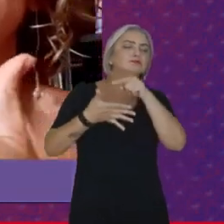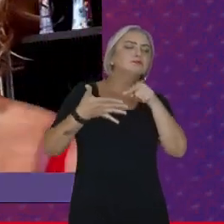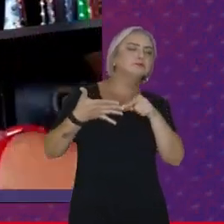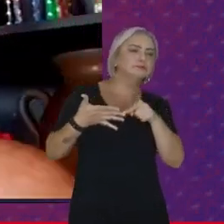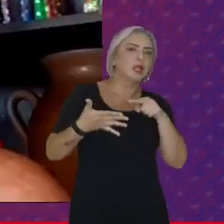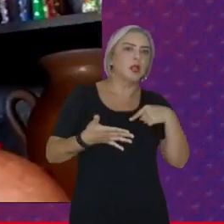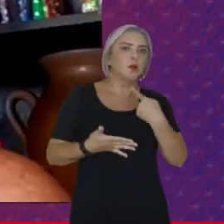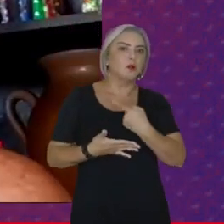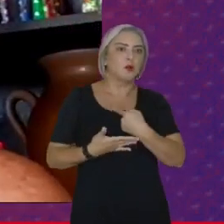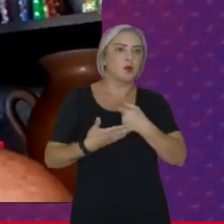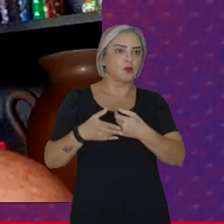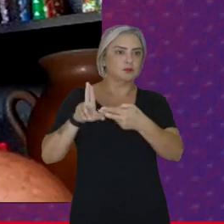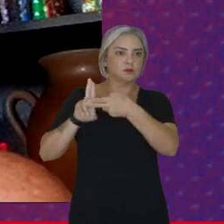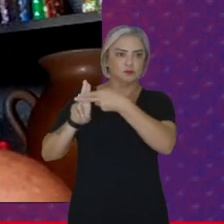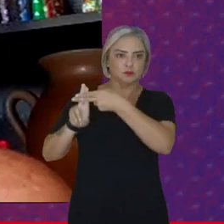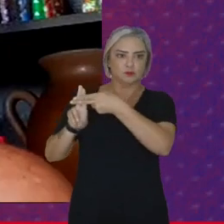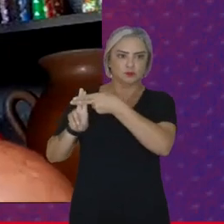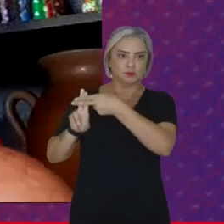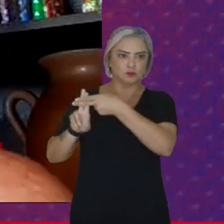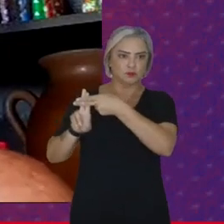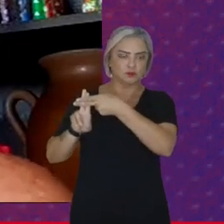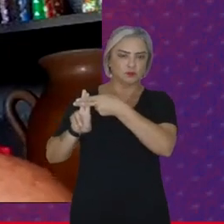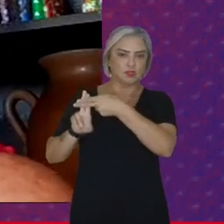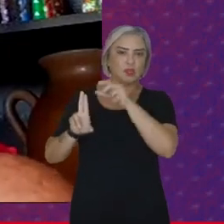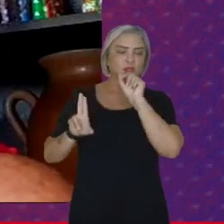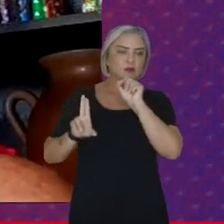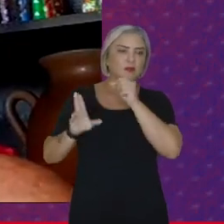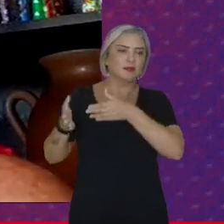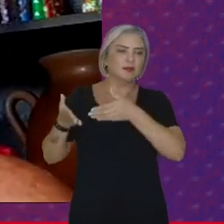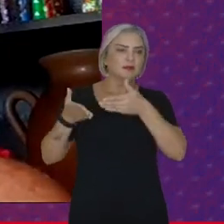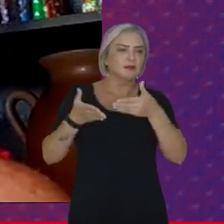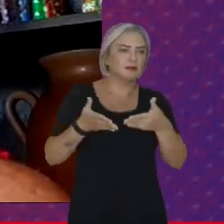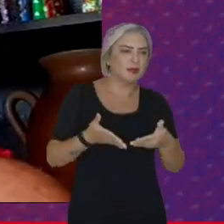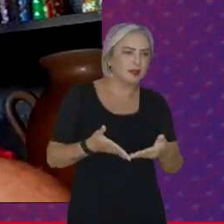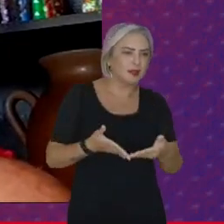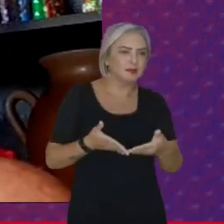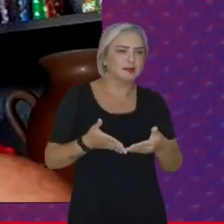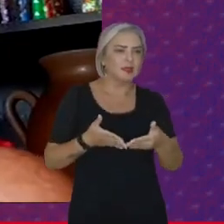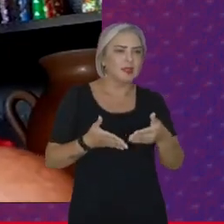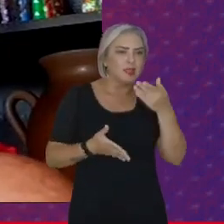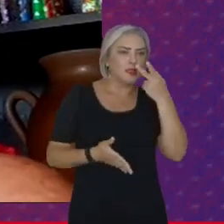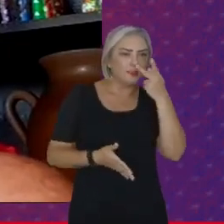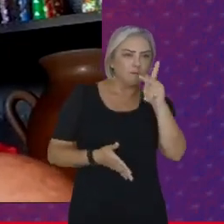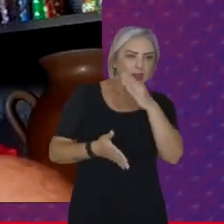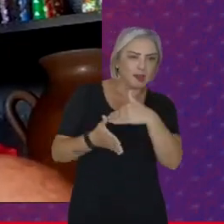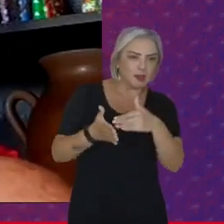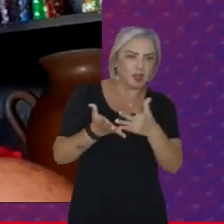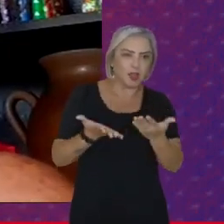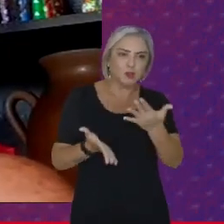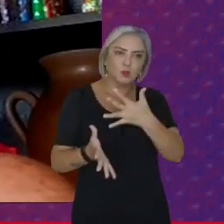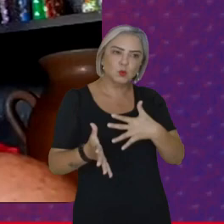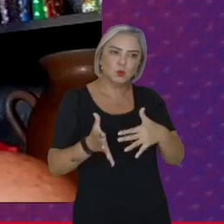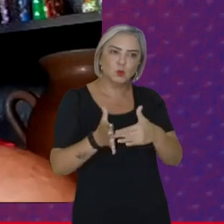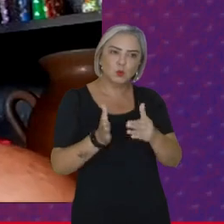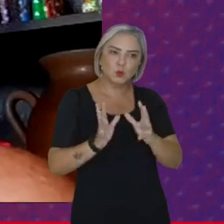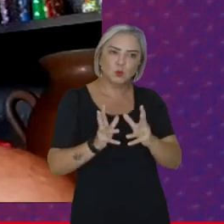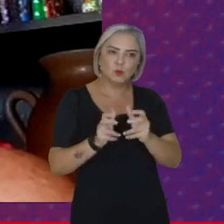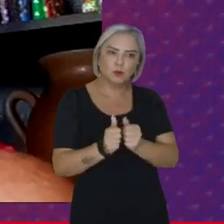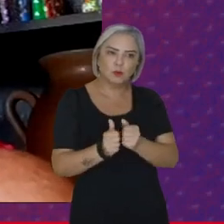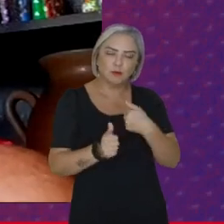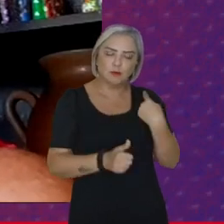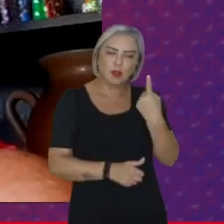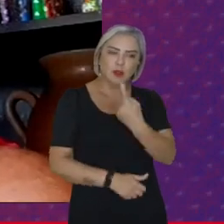acho que o nosso Sistema Único de Saúde, quando ele traz a questão da integralidade, ele traz